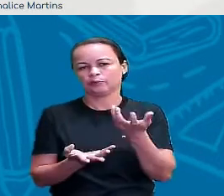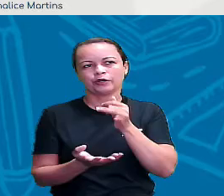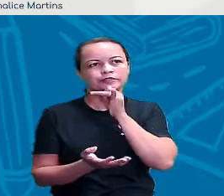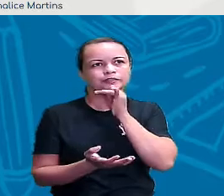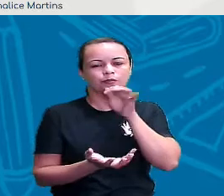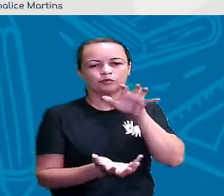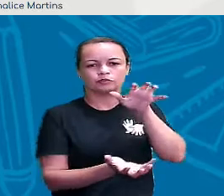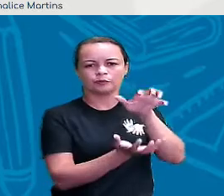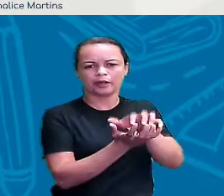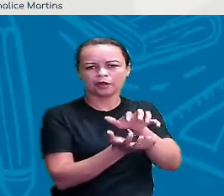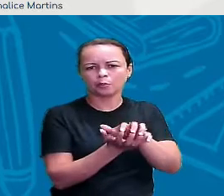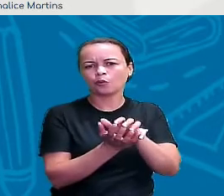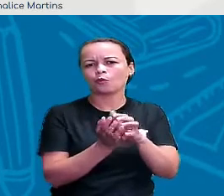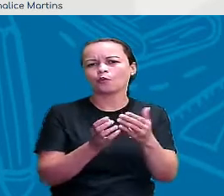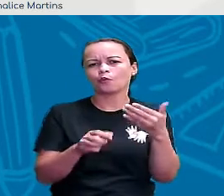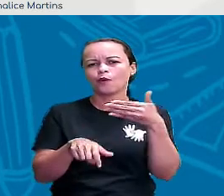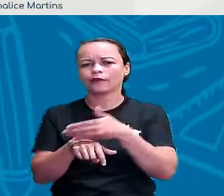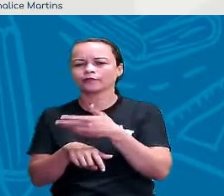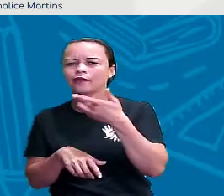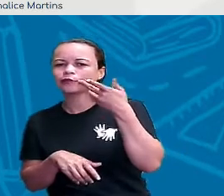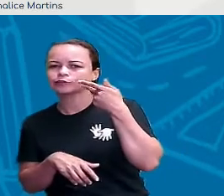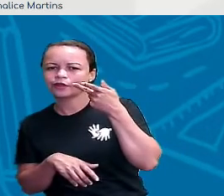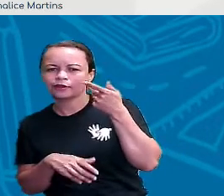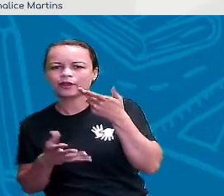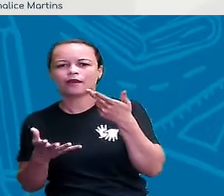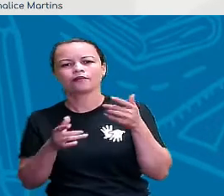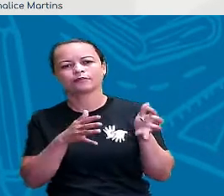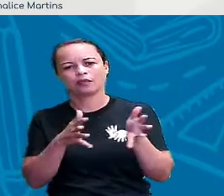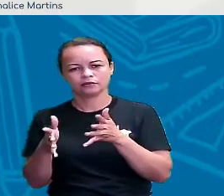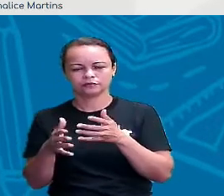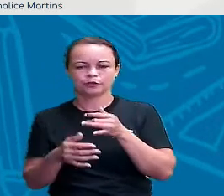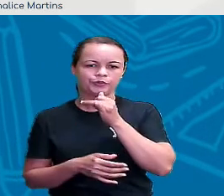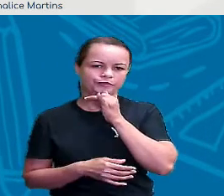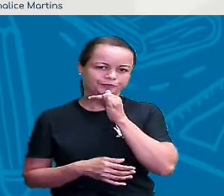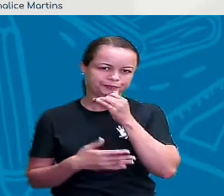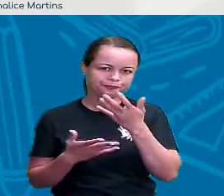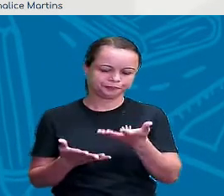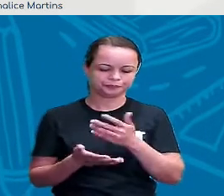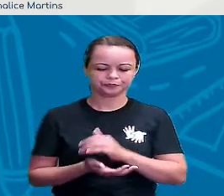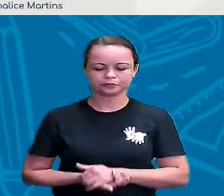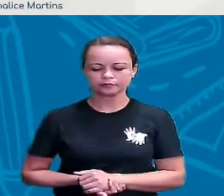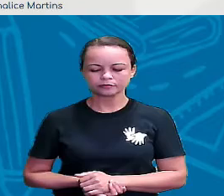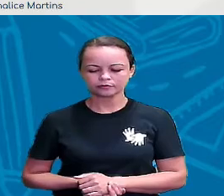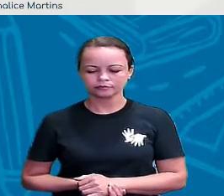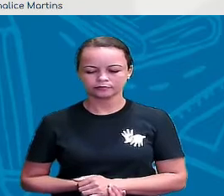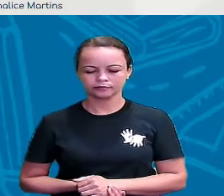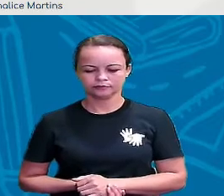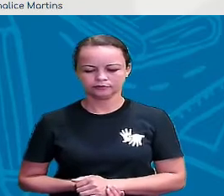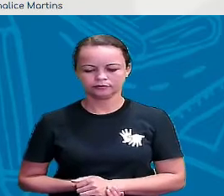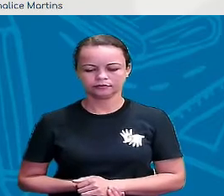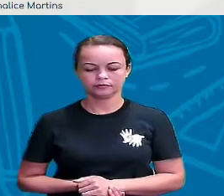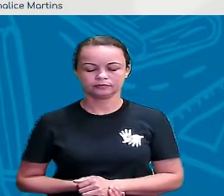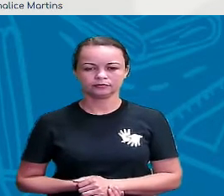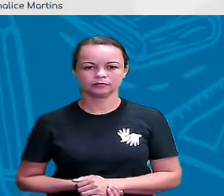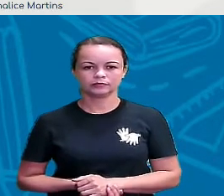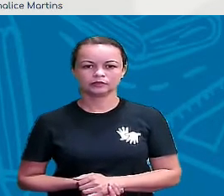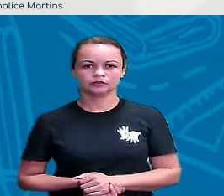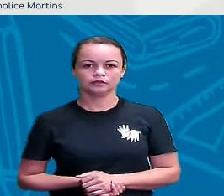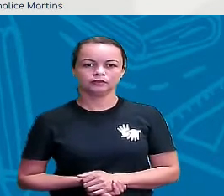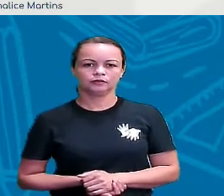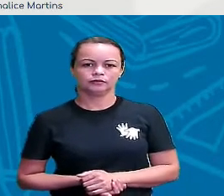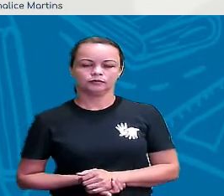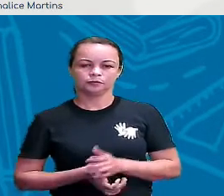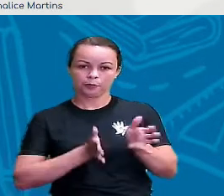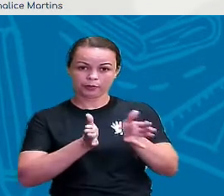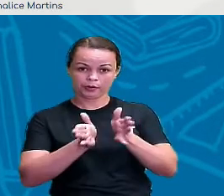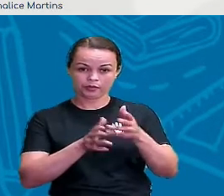o Ceará e assim vai. Um exemplo, né? Então, nesse período também houve